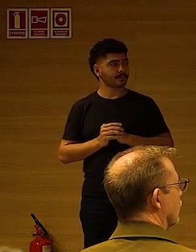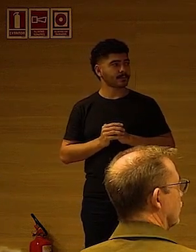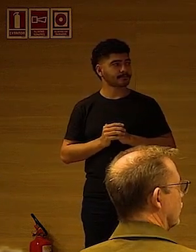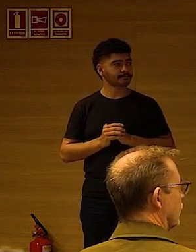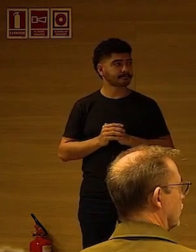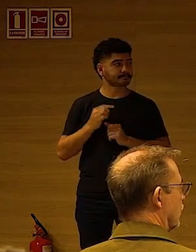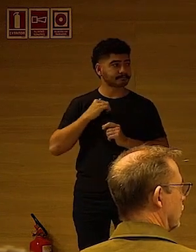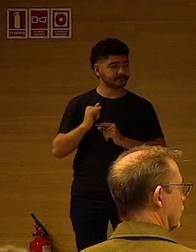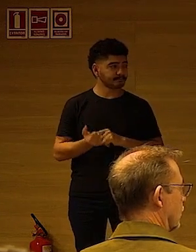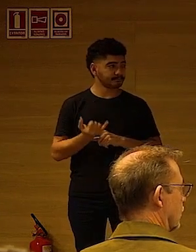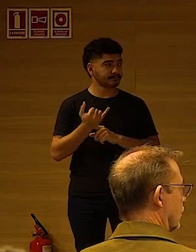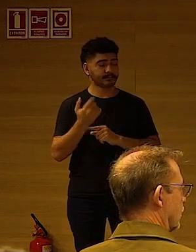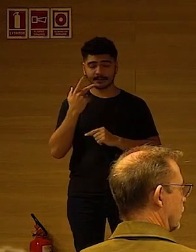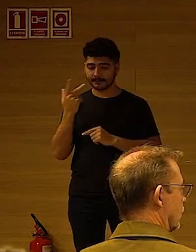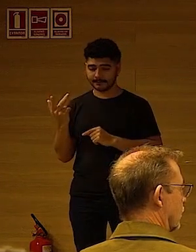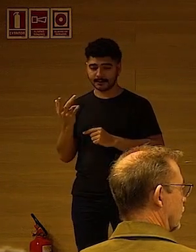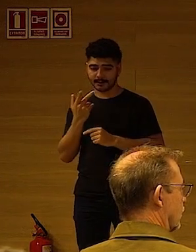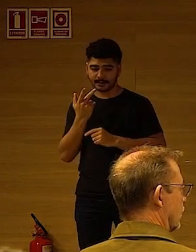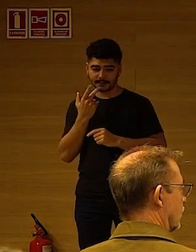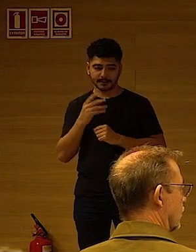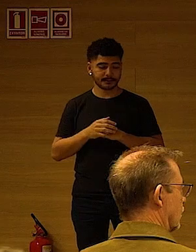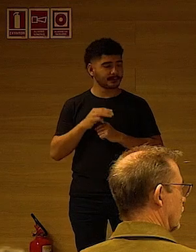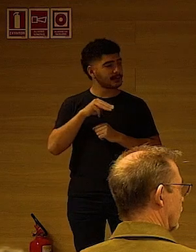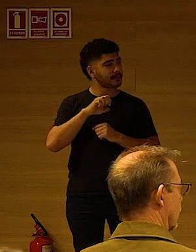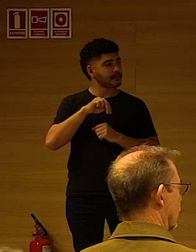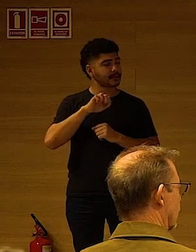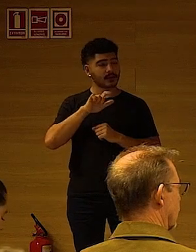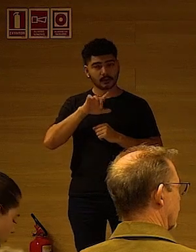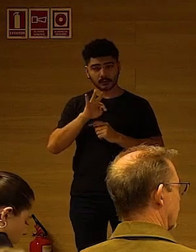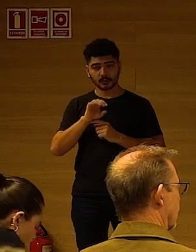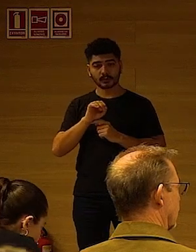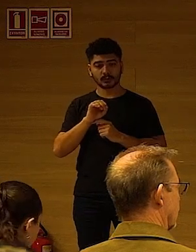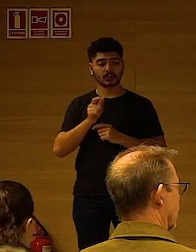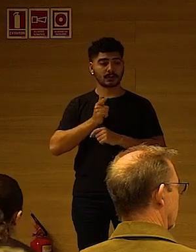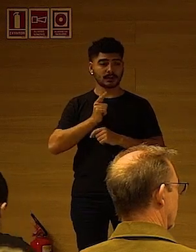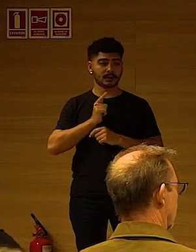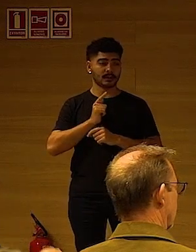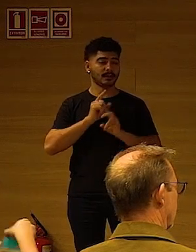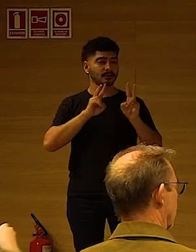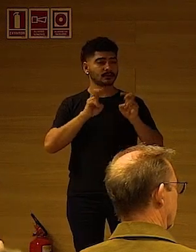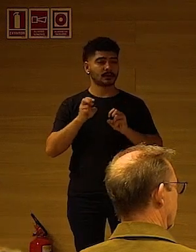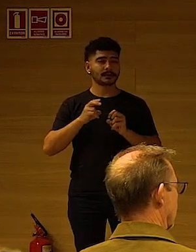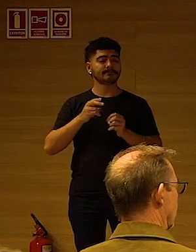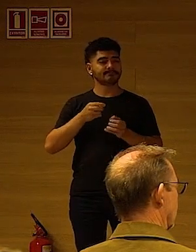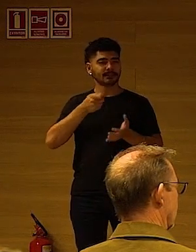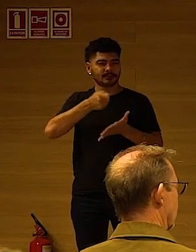Vou pegar daí da sua fala, né? Menaldo tem essa questão da ditadura na sua própria história,